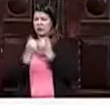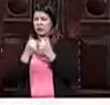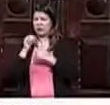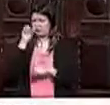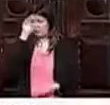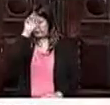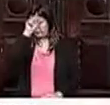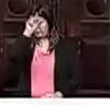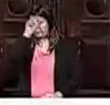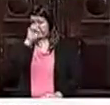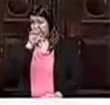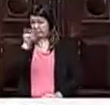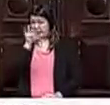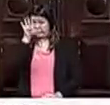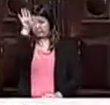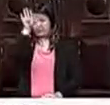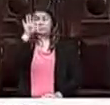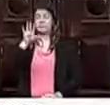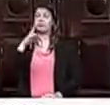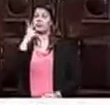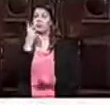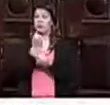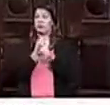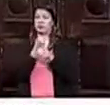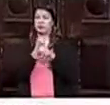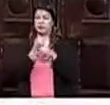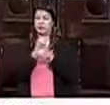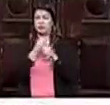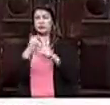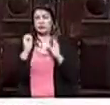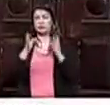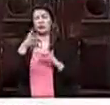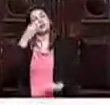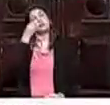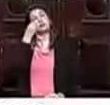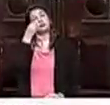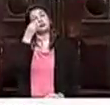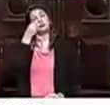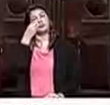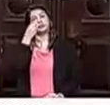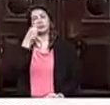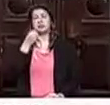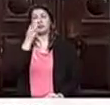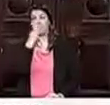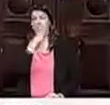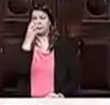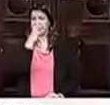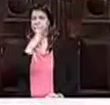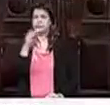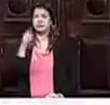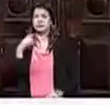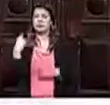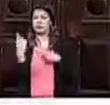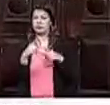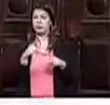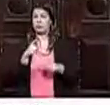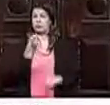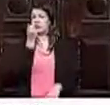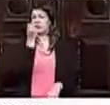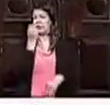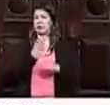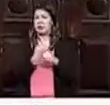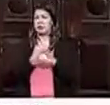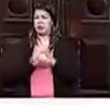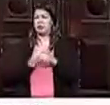Formiga, onde nós viemos lutando há 2 anos para corrigir uma injustiça, que foram imóveis que há 16 anos eram isentos